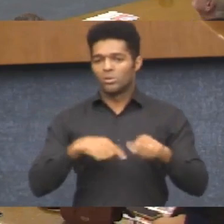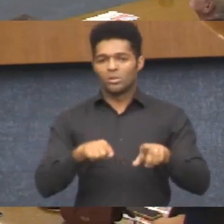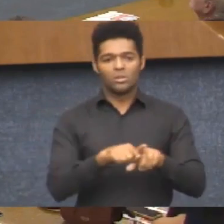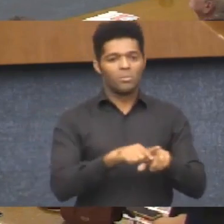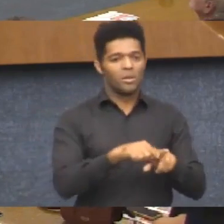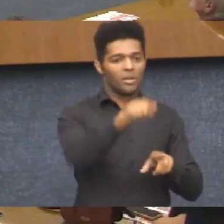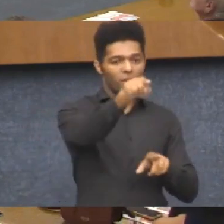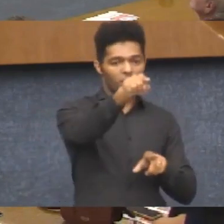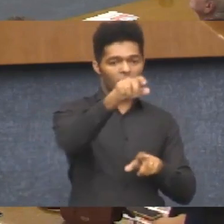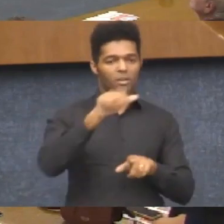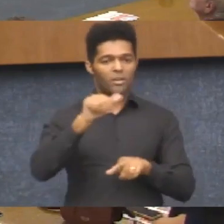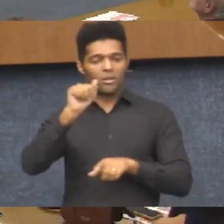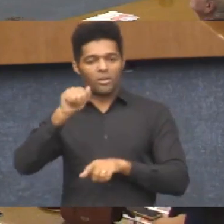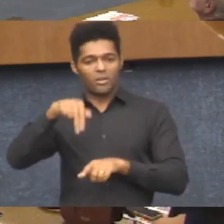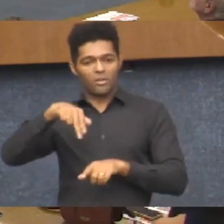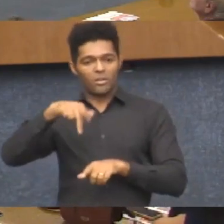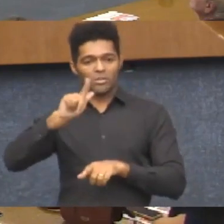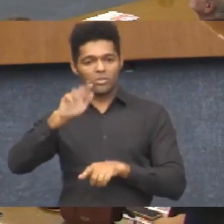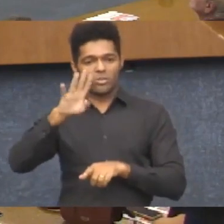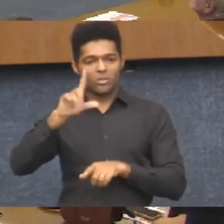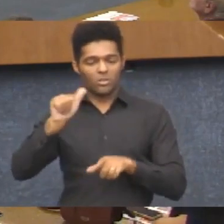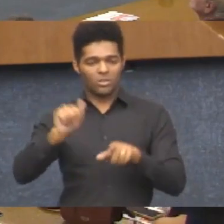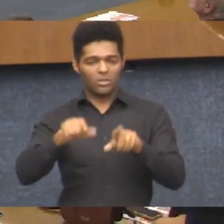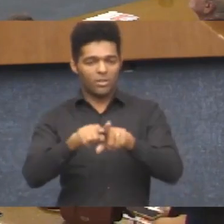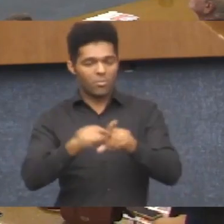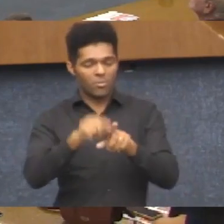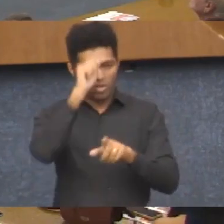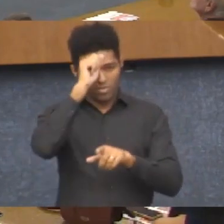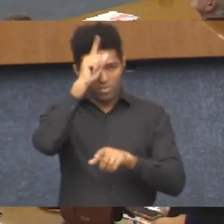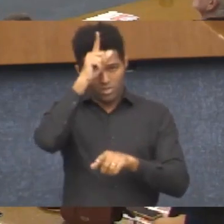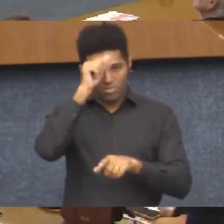E a Ângela Assis, que também é profissional da enfermagem.